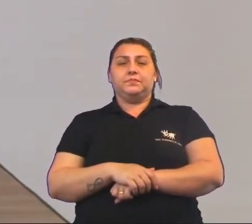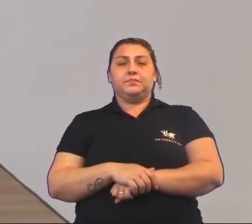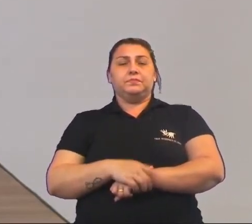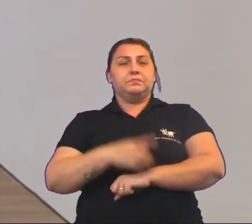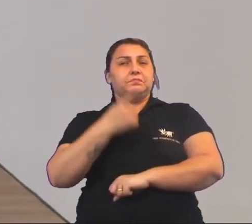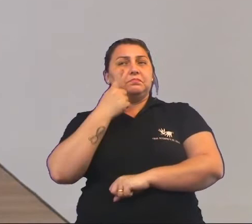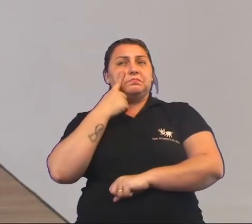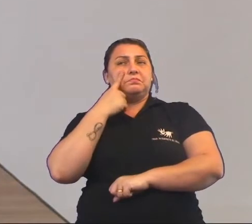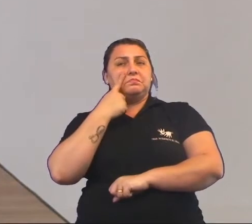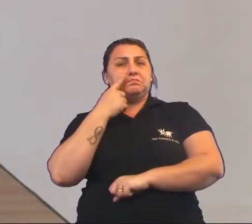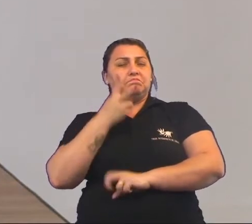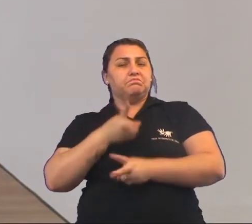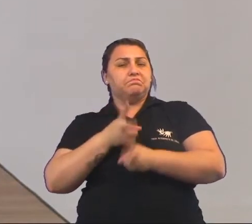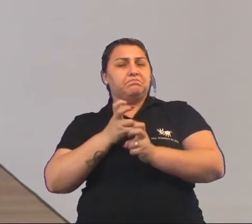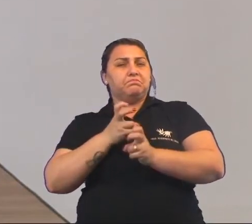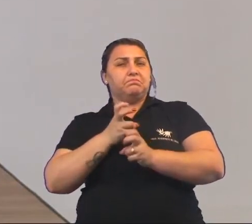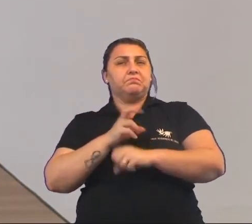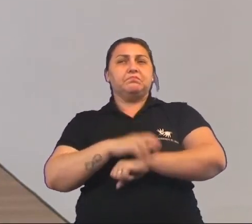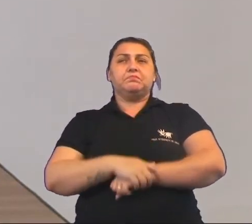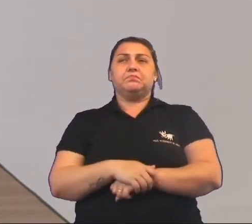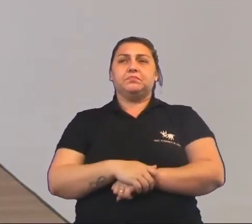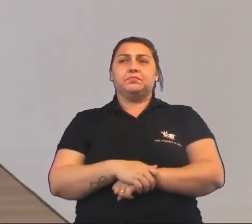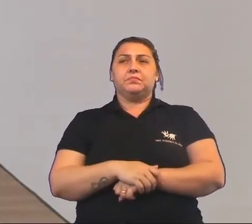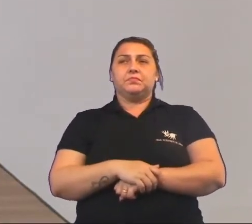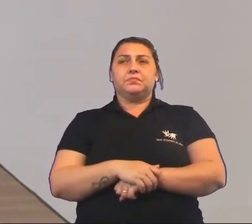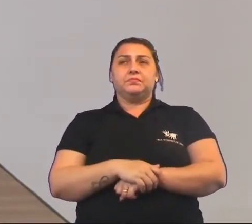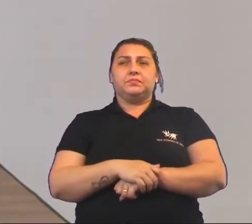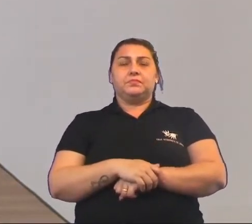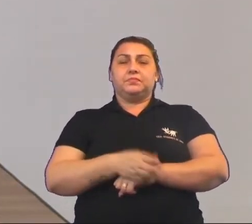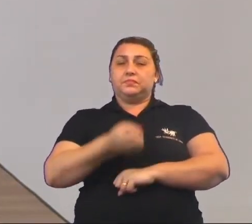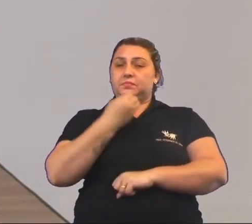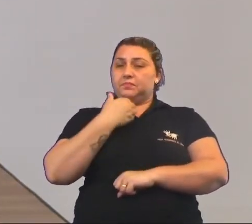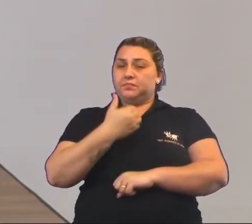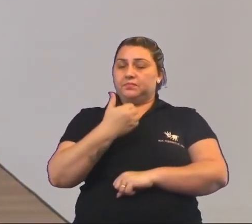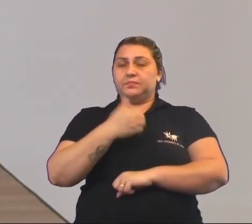é. Estão observando? Muito bem.